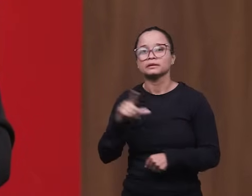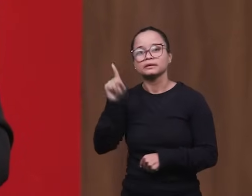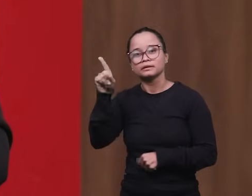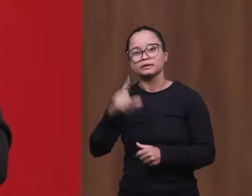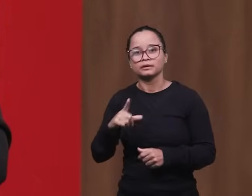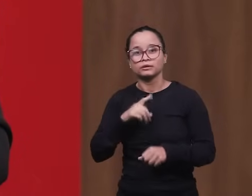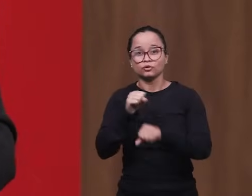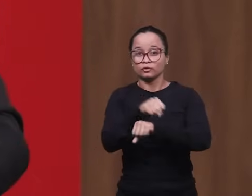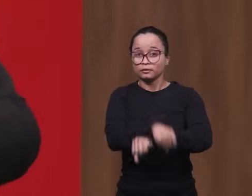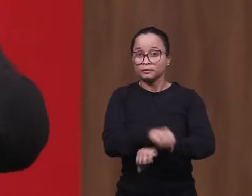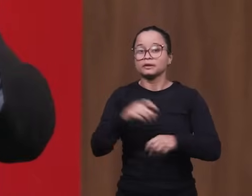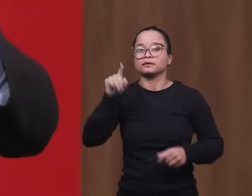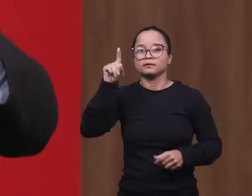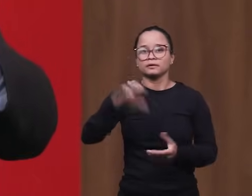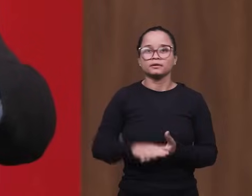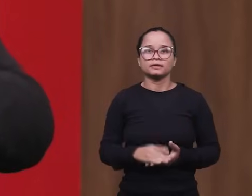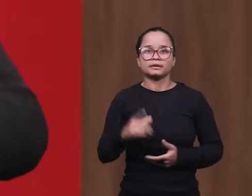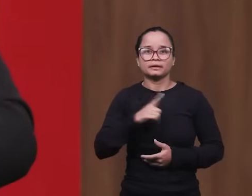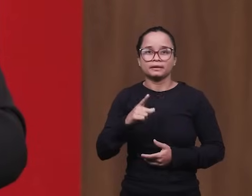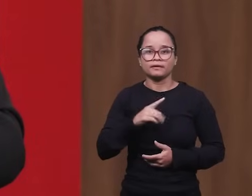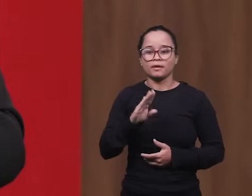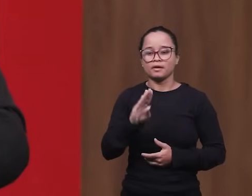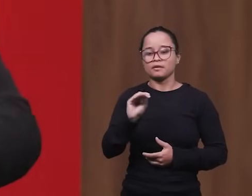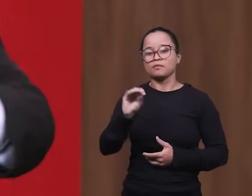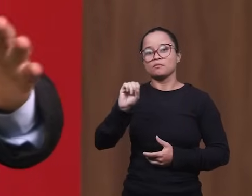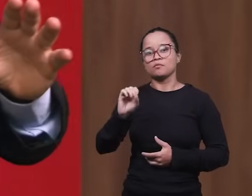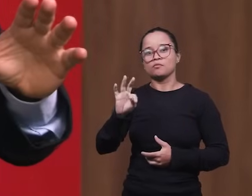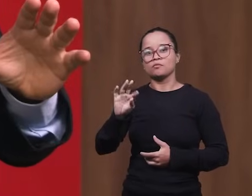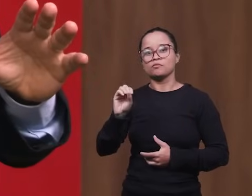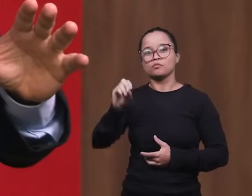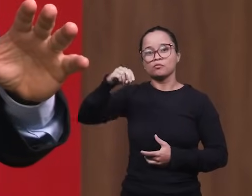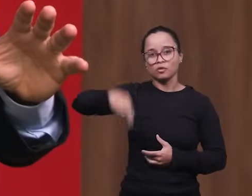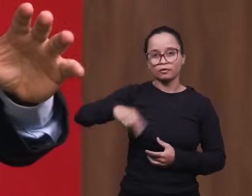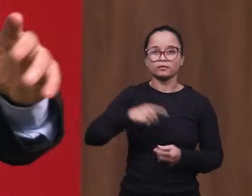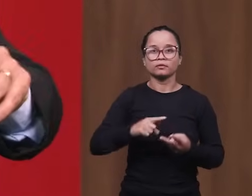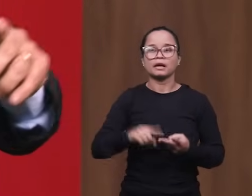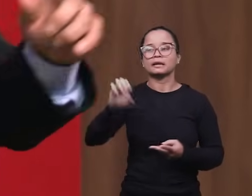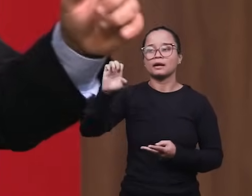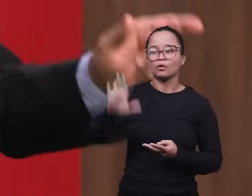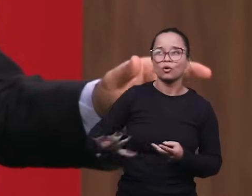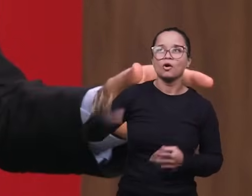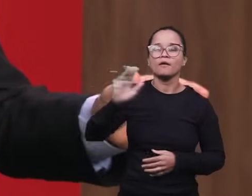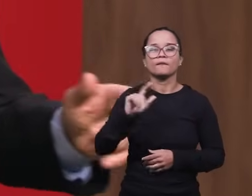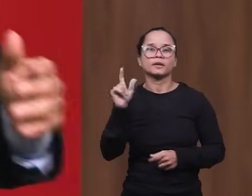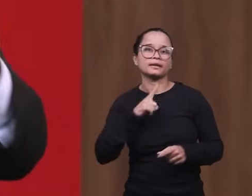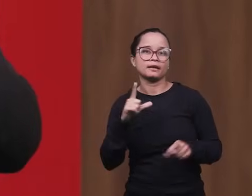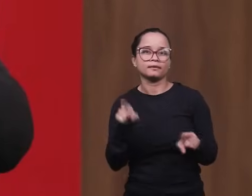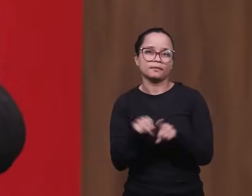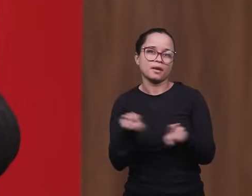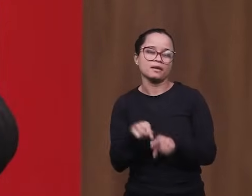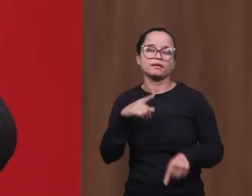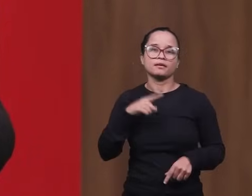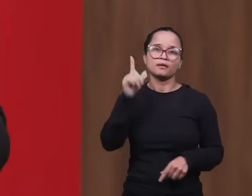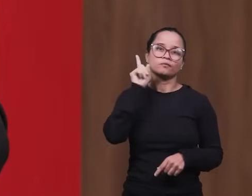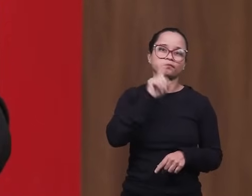onde nós tivemos ali, olha, um seminário que aconteceu em Boston, né? Aliás, estamos tendo vários seminários na Europa, agora nos Estados Unidos. E